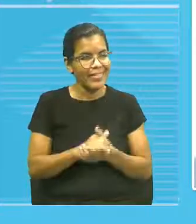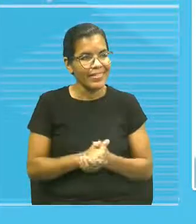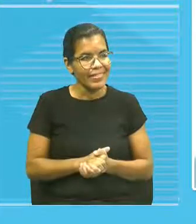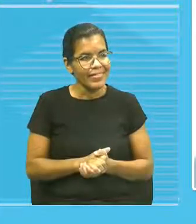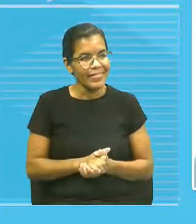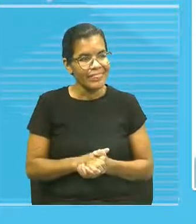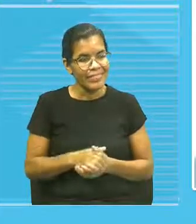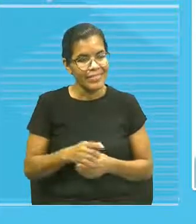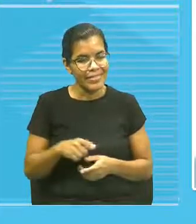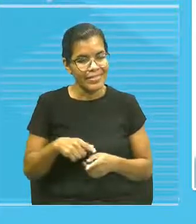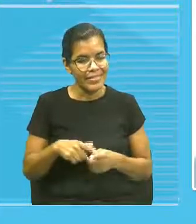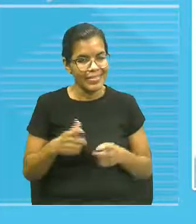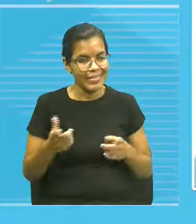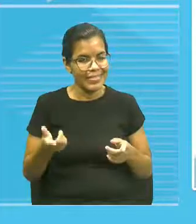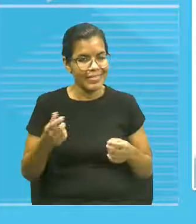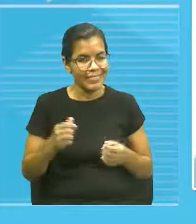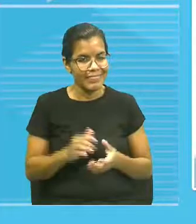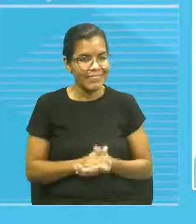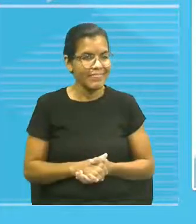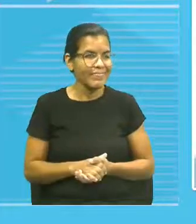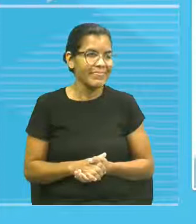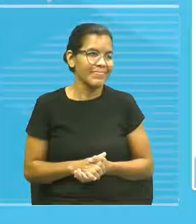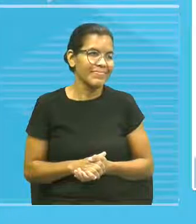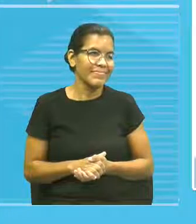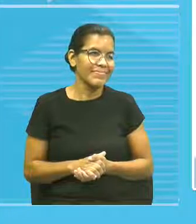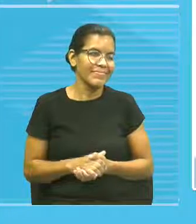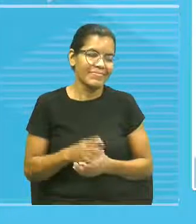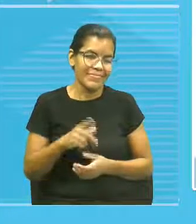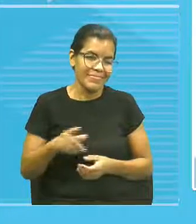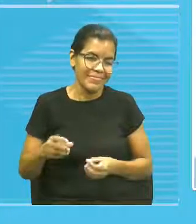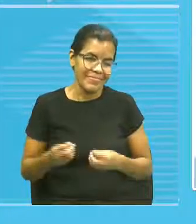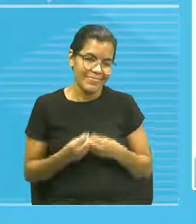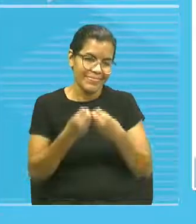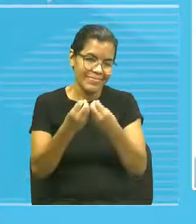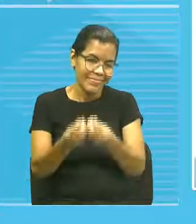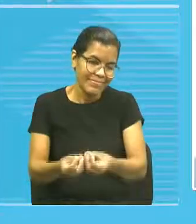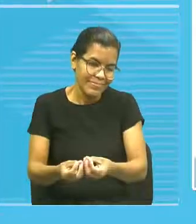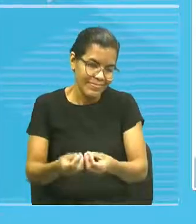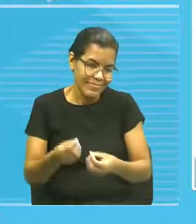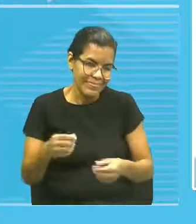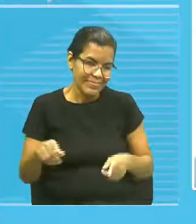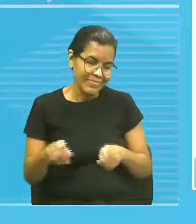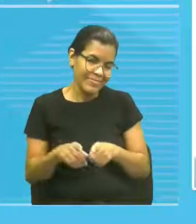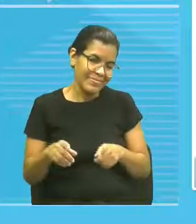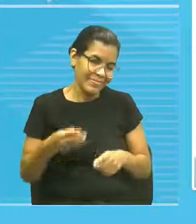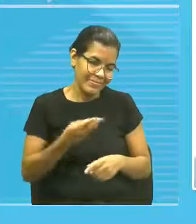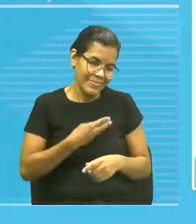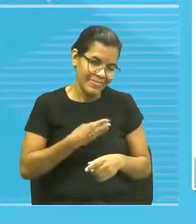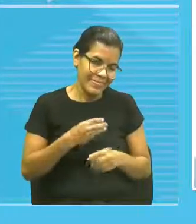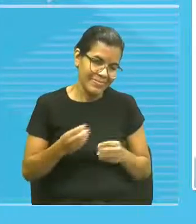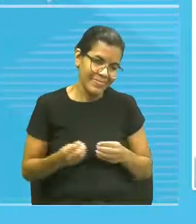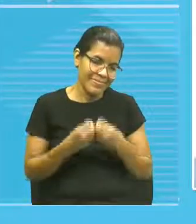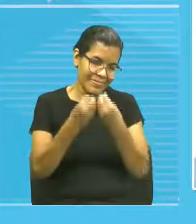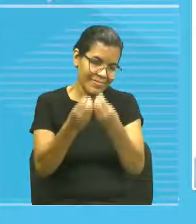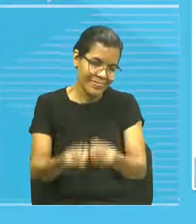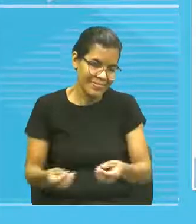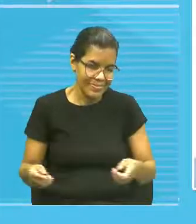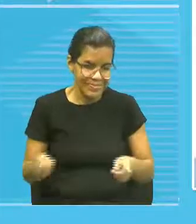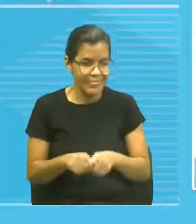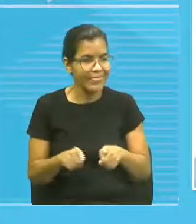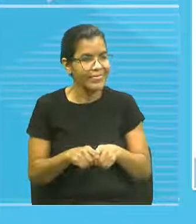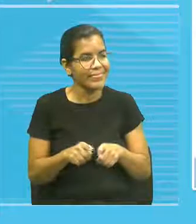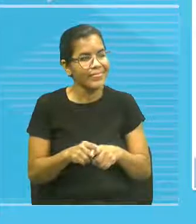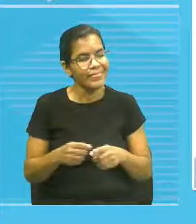a dela. E o Caio Breno ofereceu um pouco dele. Eu não sou de fazer desfeita. Se eu for a Isaías Coelho, tu